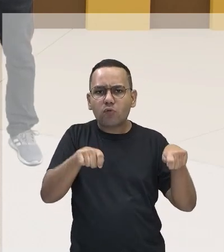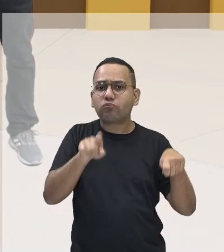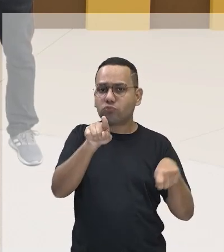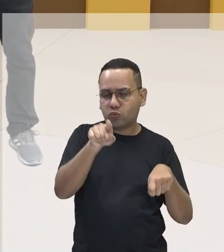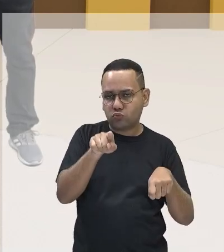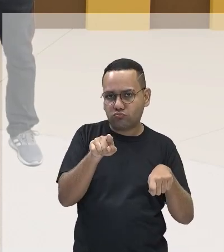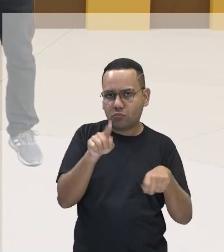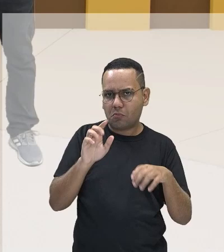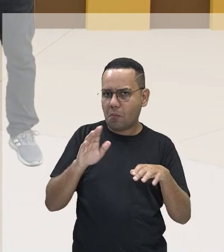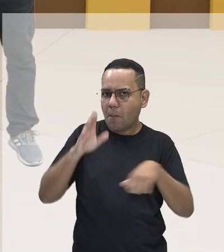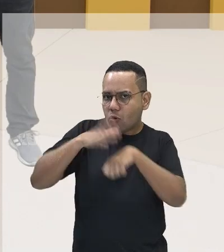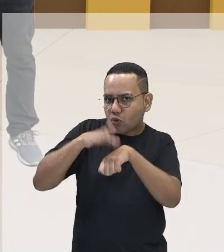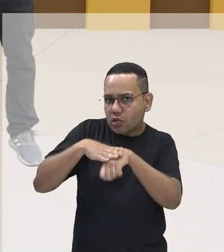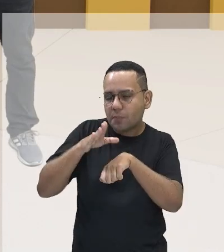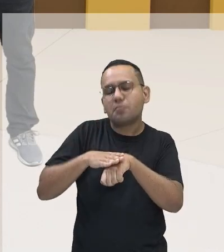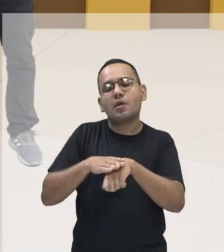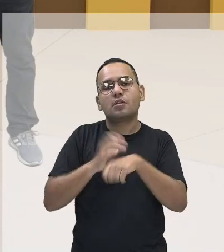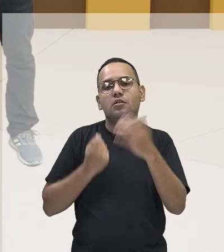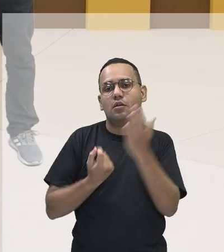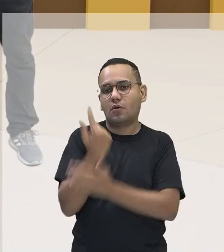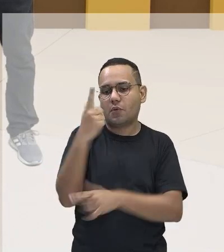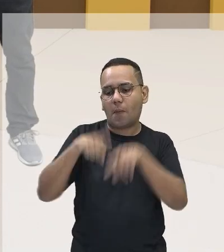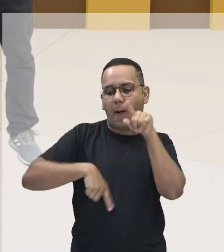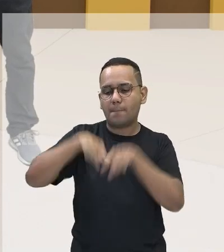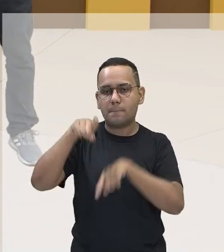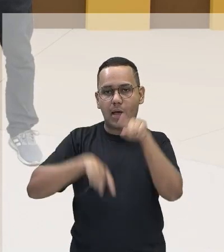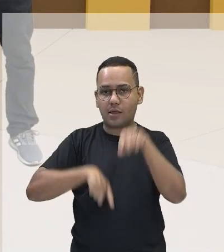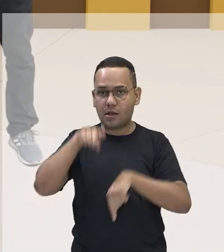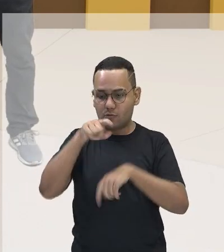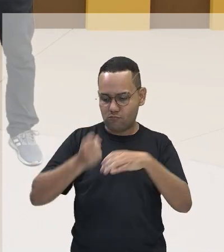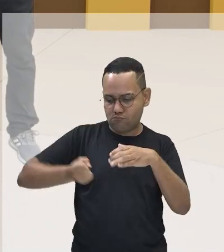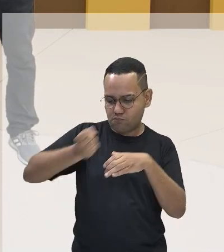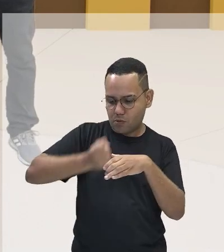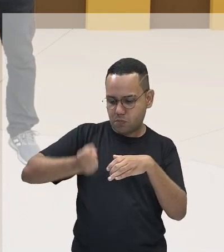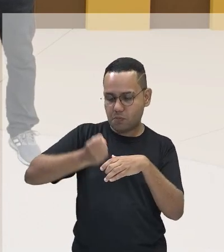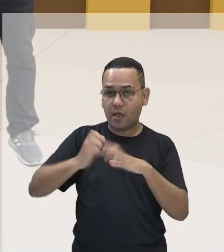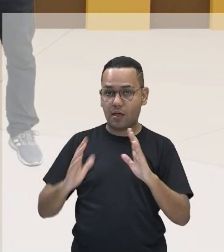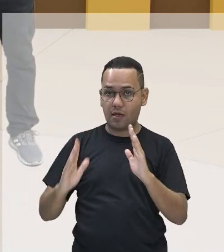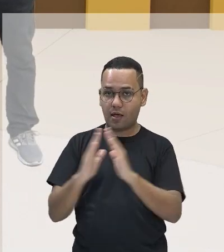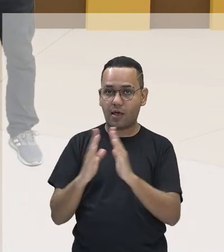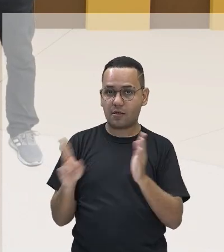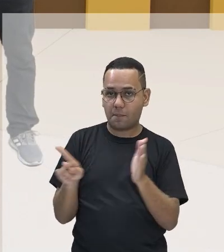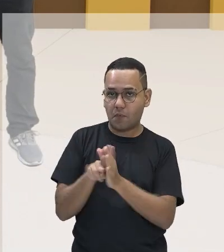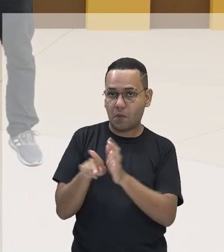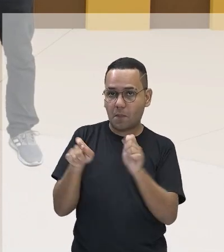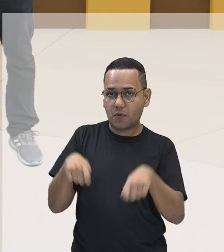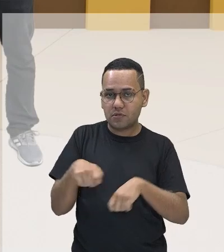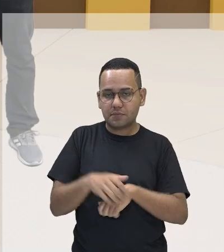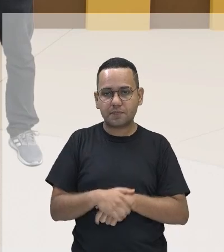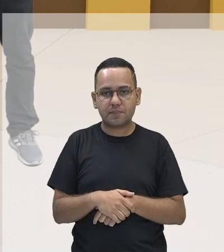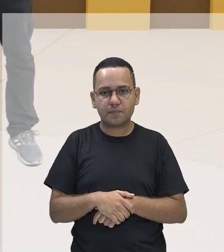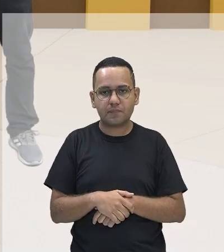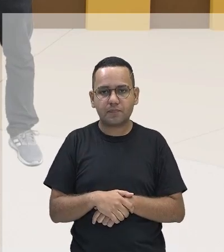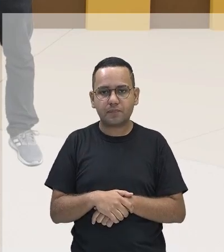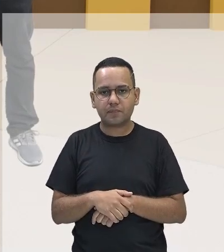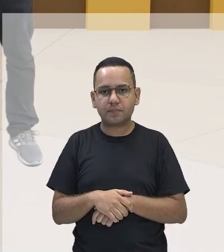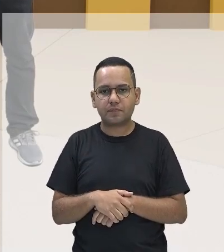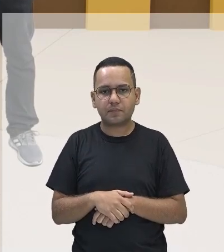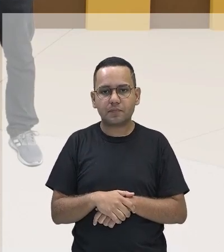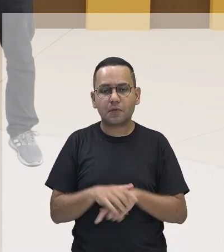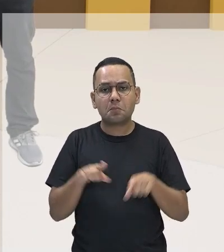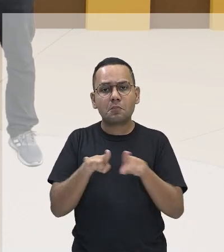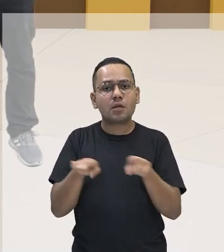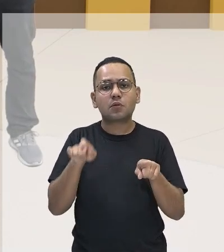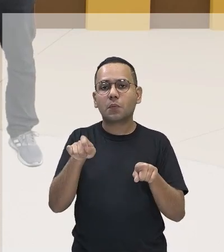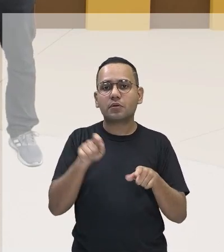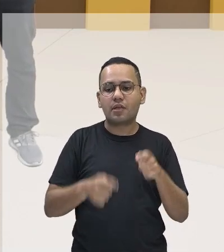mesmo fazer seu almoço ou a sua janta em casa, né? Então, você aí também pode pensar nesse caso em relação a economizar